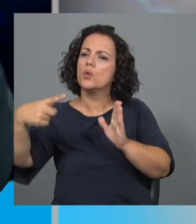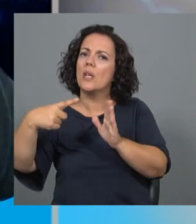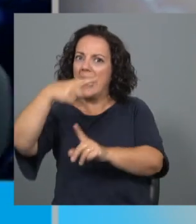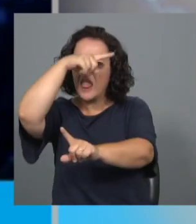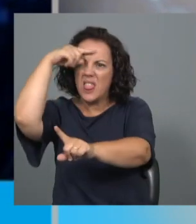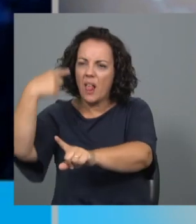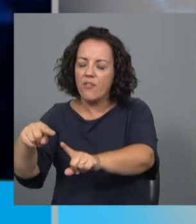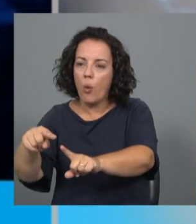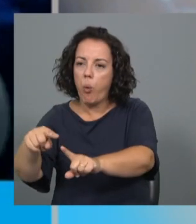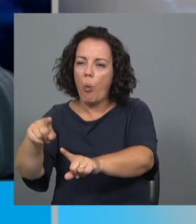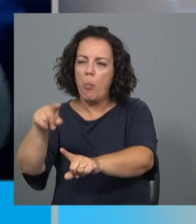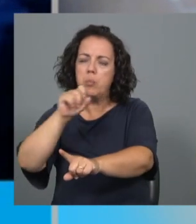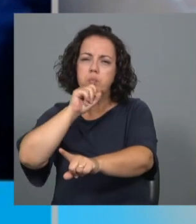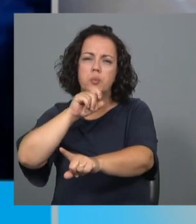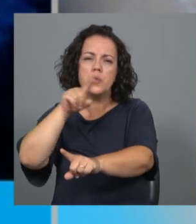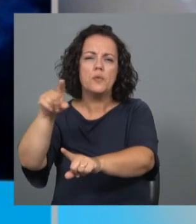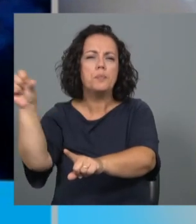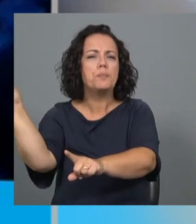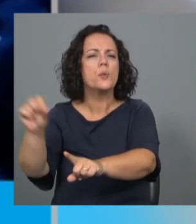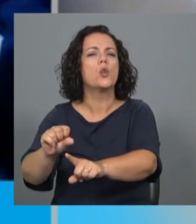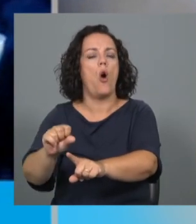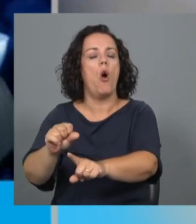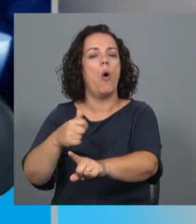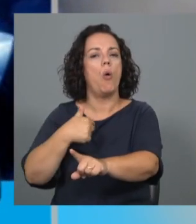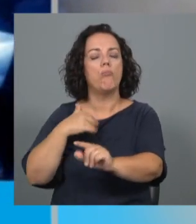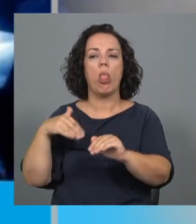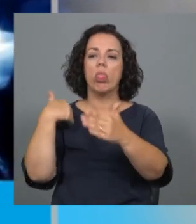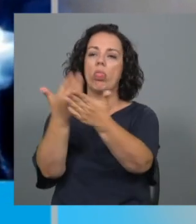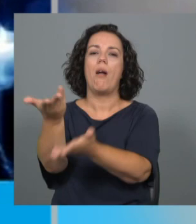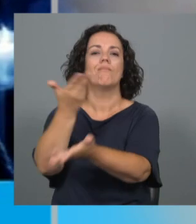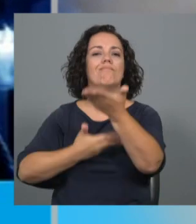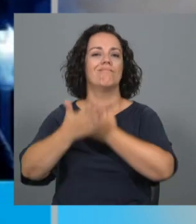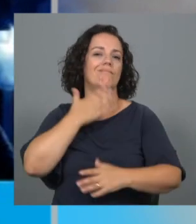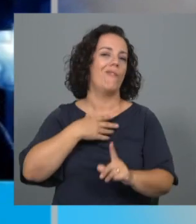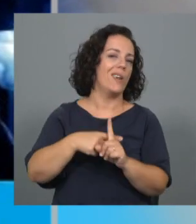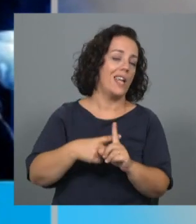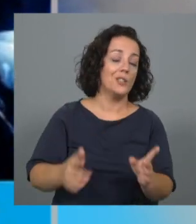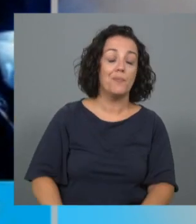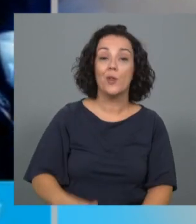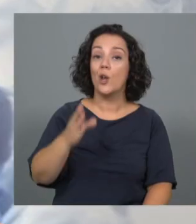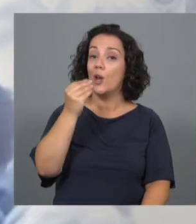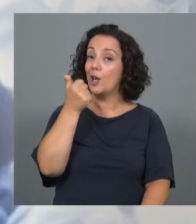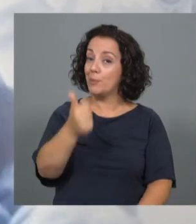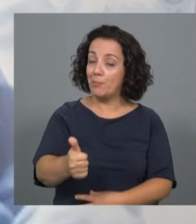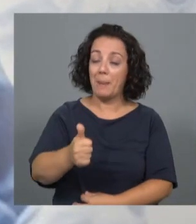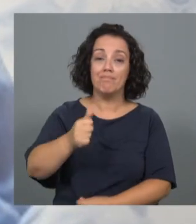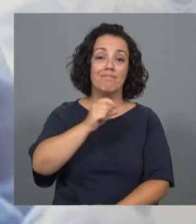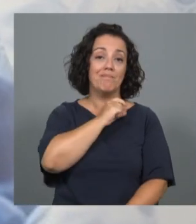enriquecidos. Ganhamos ao partilharmos. Muito bem, Padre José Rebelo, ficam aqui